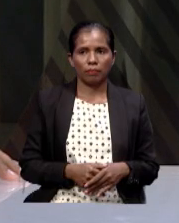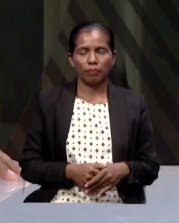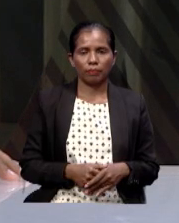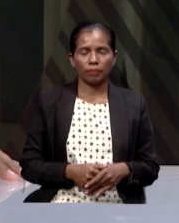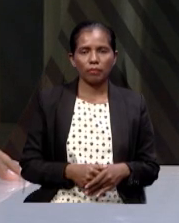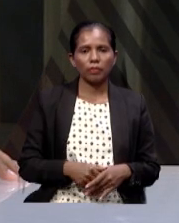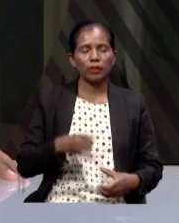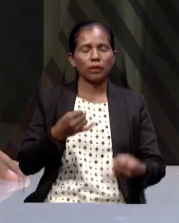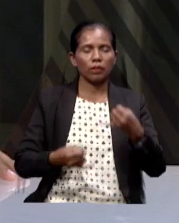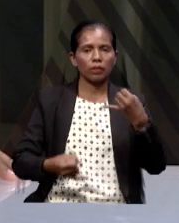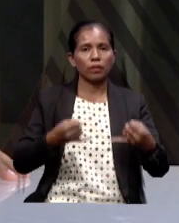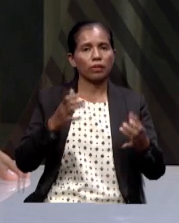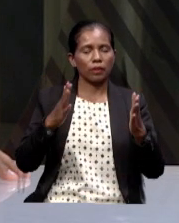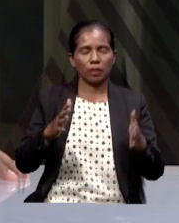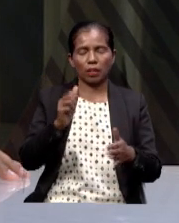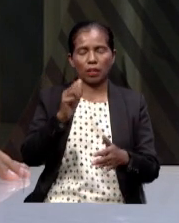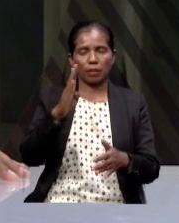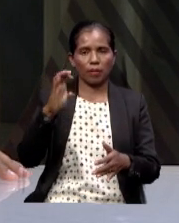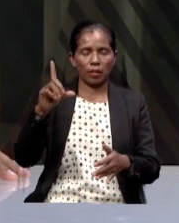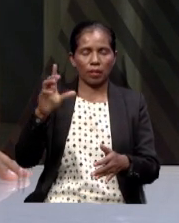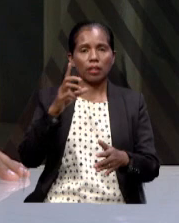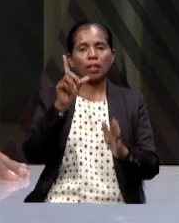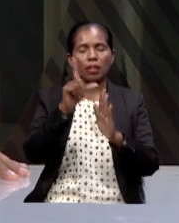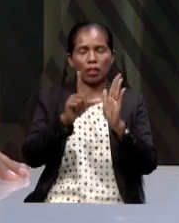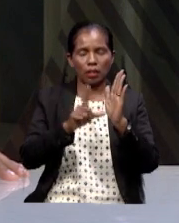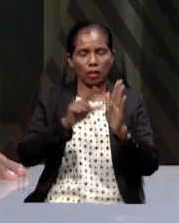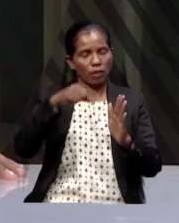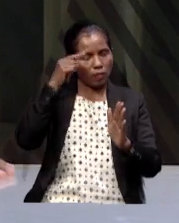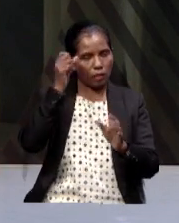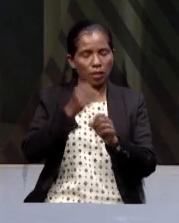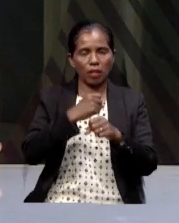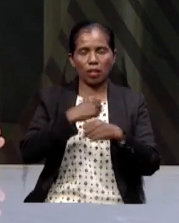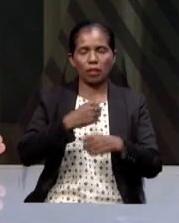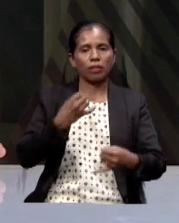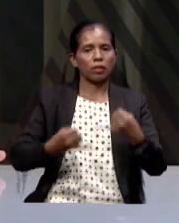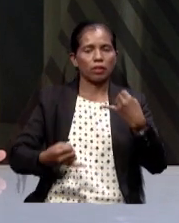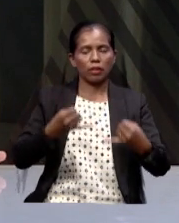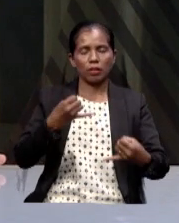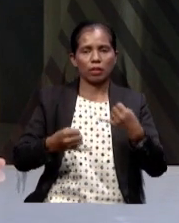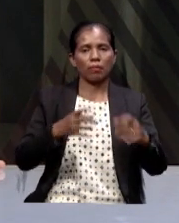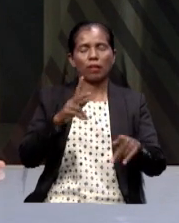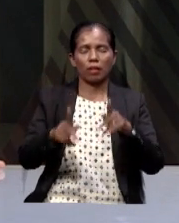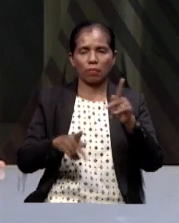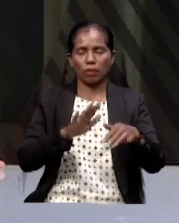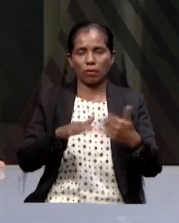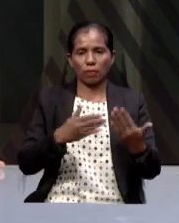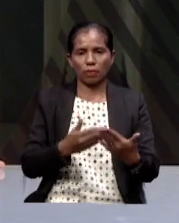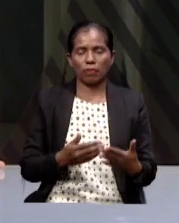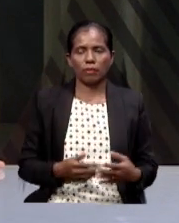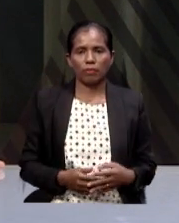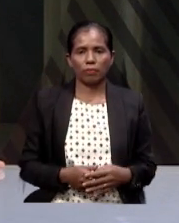Za rista vrino kolja konsidera le balu ne be governo Korea, a mosu injustisa ba cidadão.